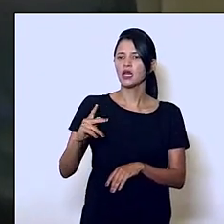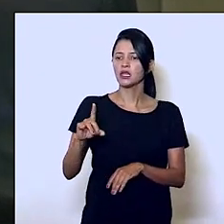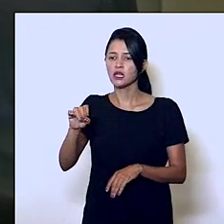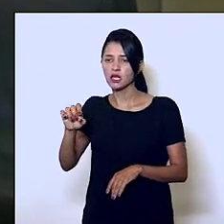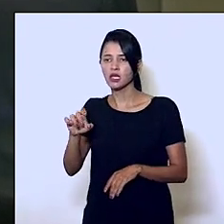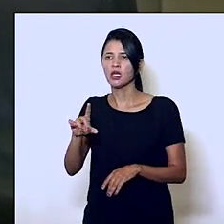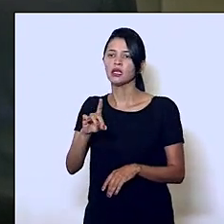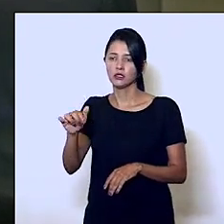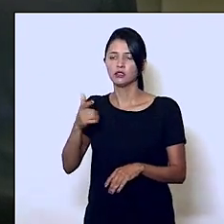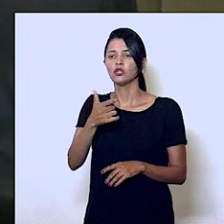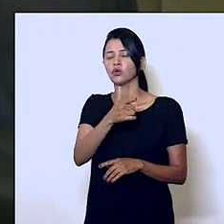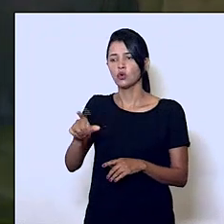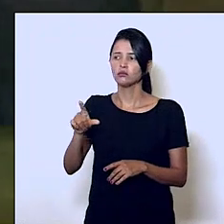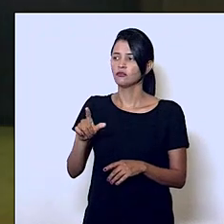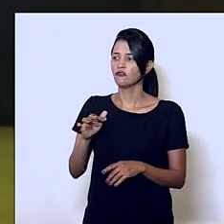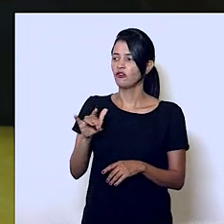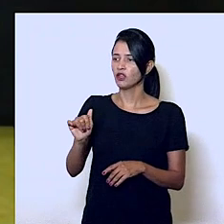Flecha de Lima. Por favor, Gelson.